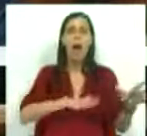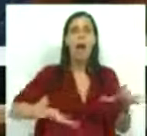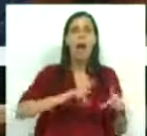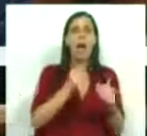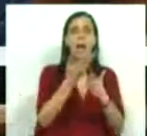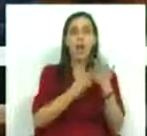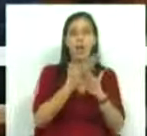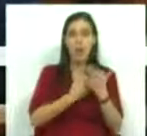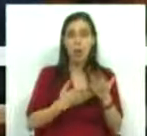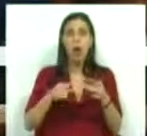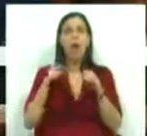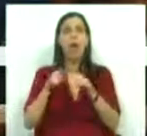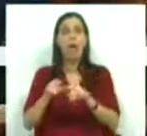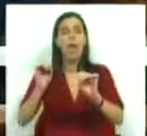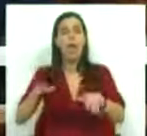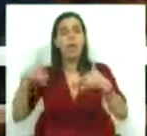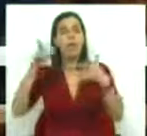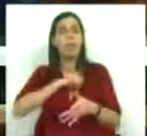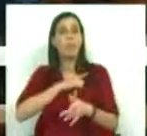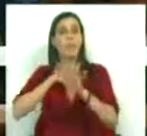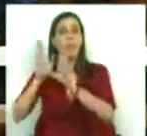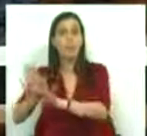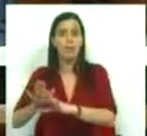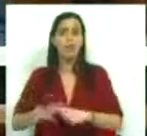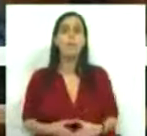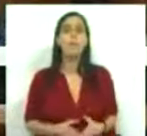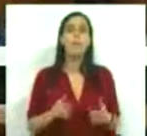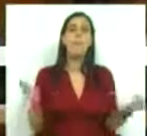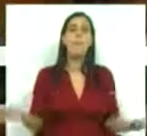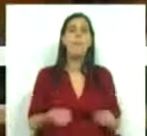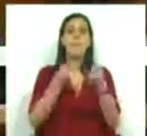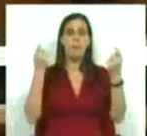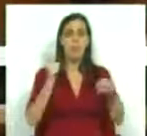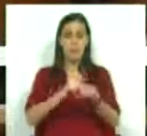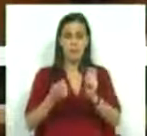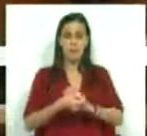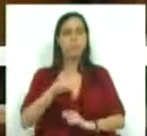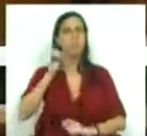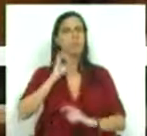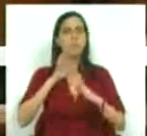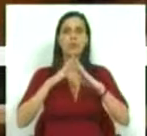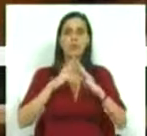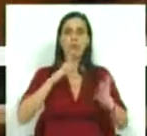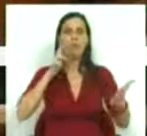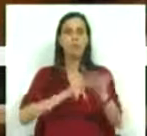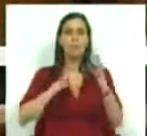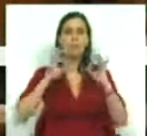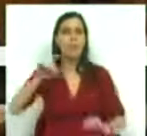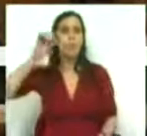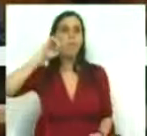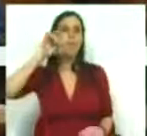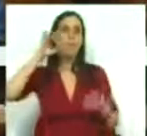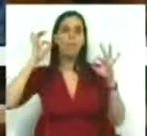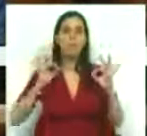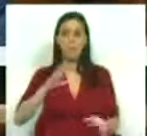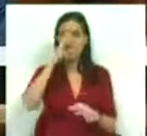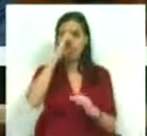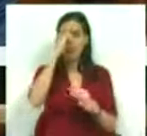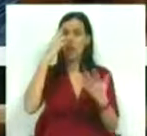dos negócios que cabem à iniciativa privada. Promove reformas estruturais sérias que garantem